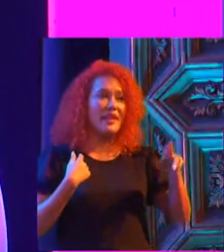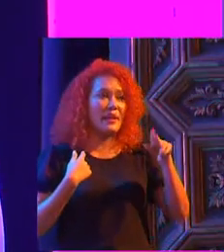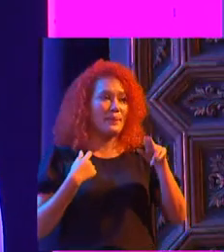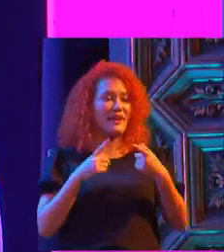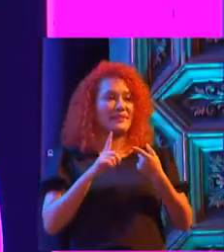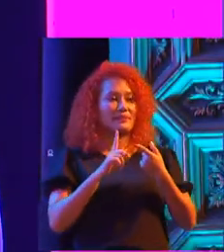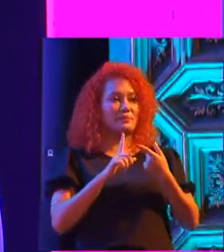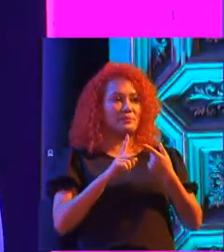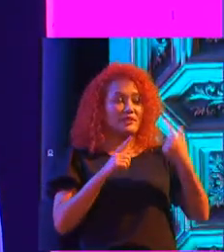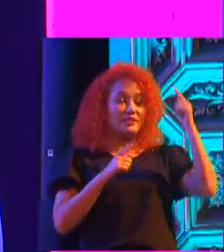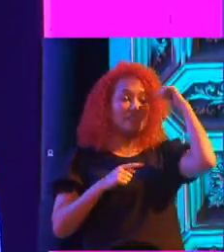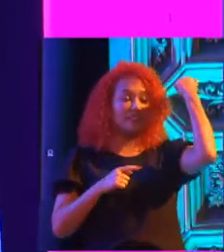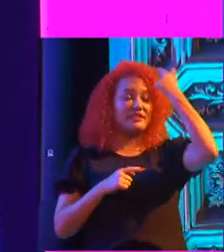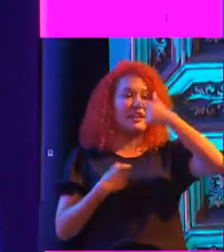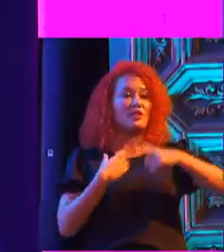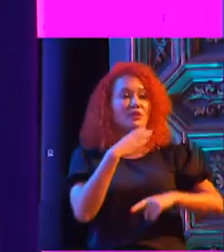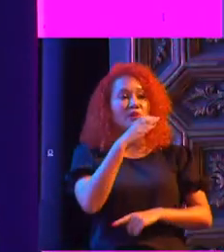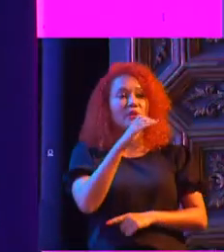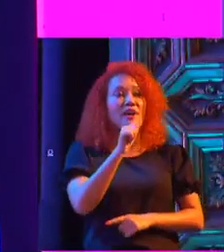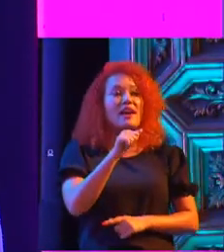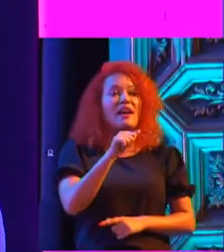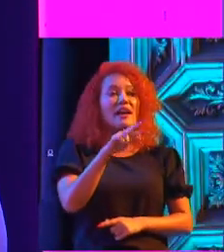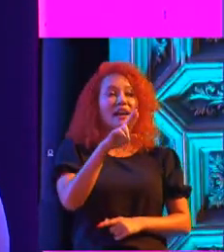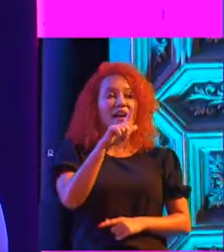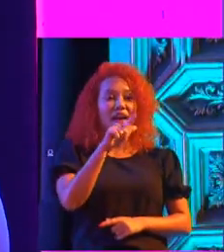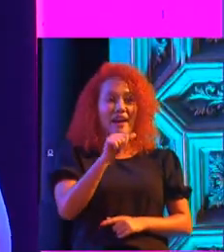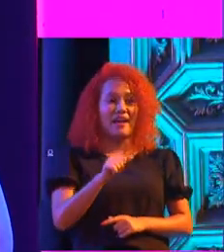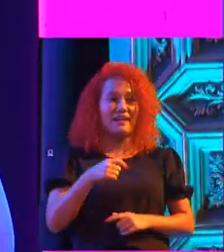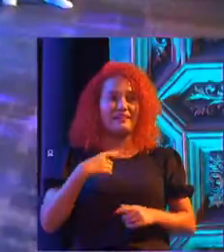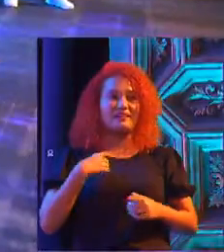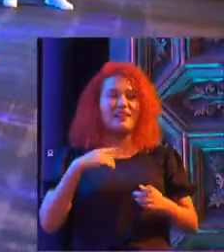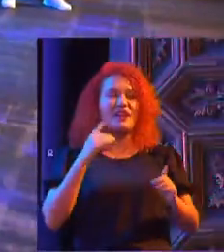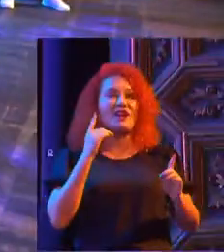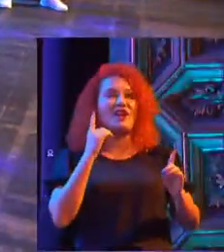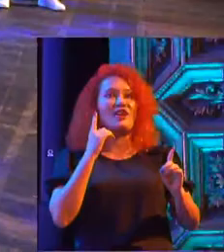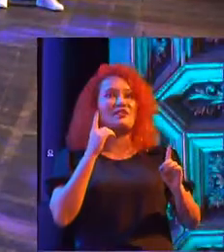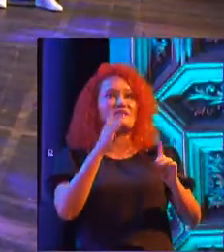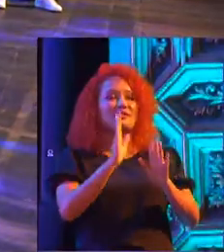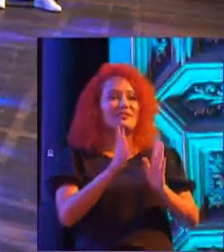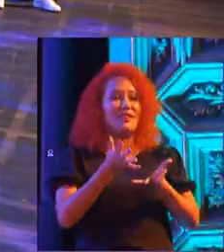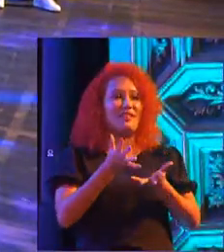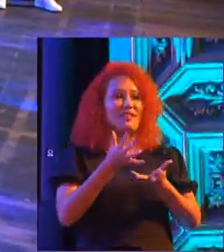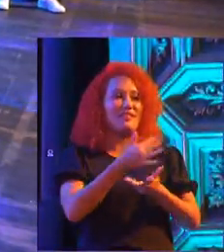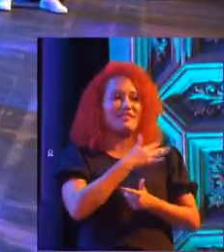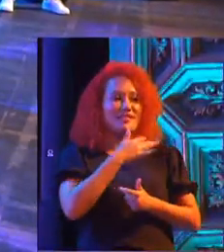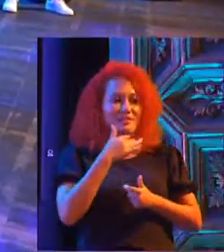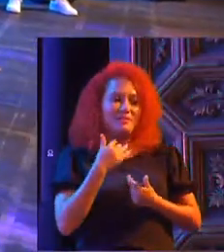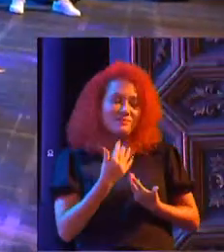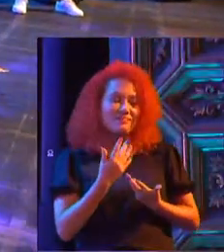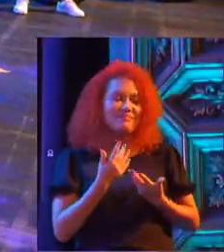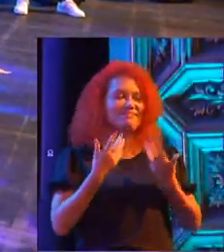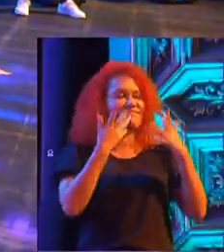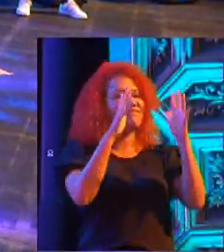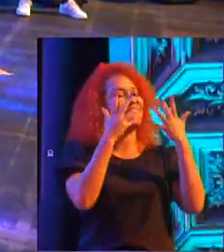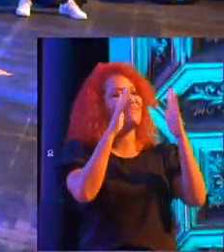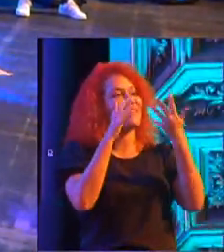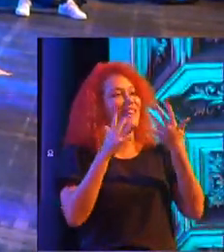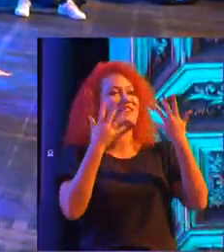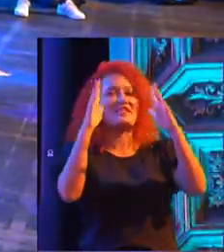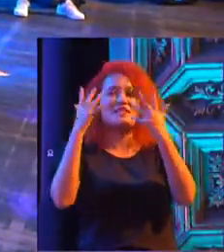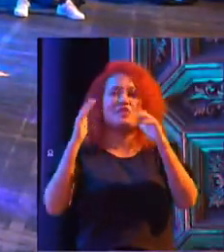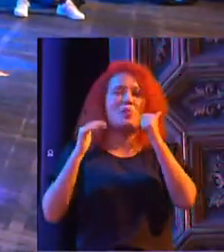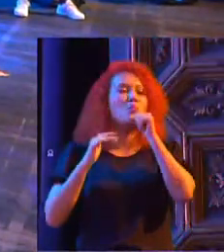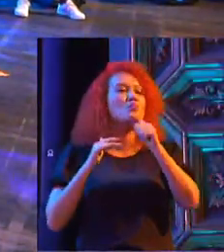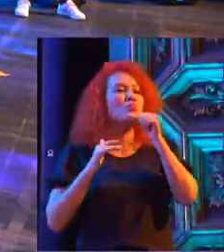diretora artística Carla Cabral, até o encontro com a Axé. Salve, salve. Salve as mulheres